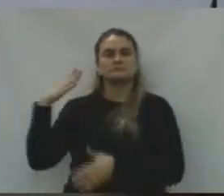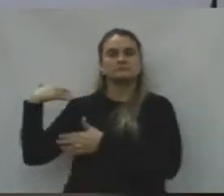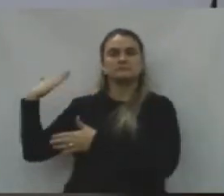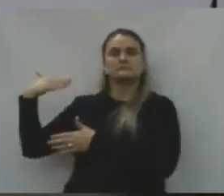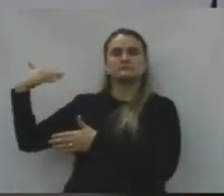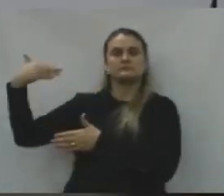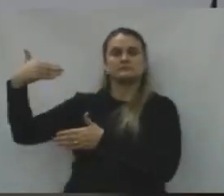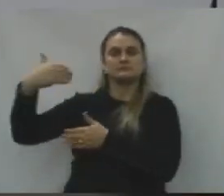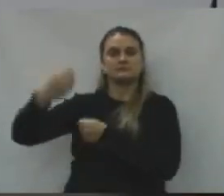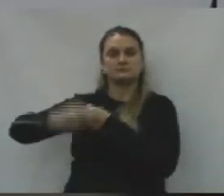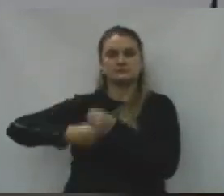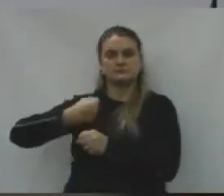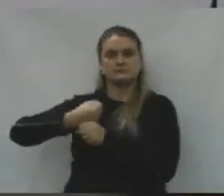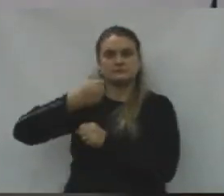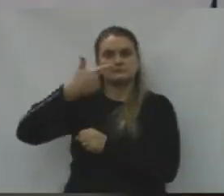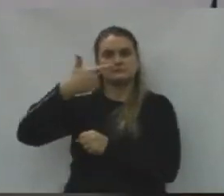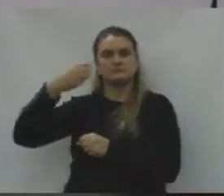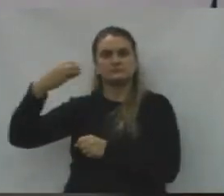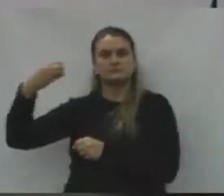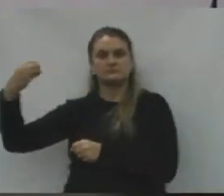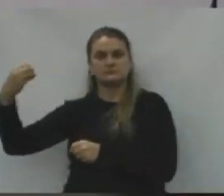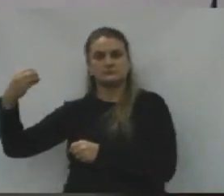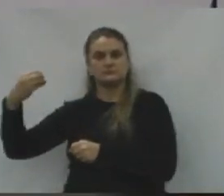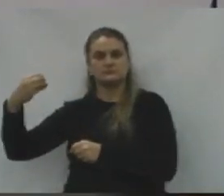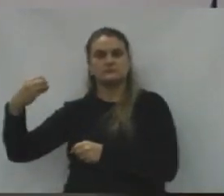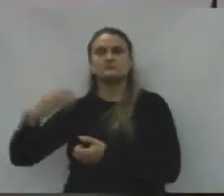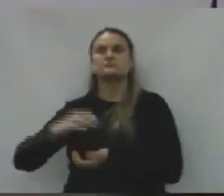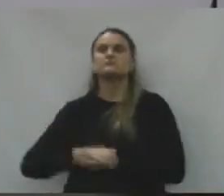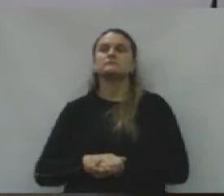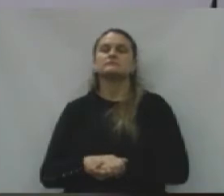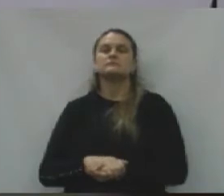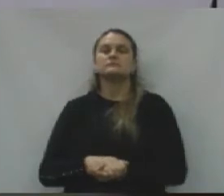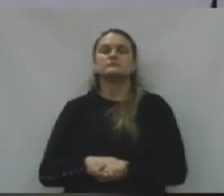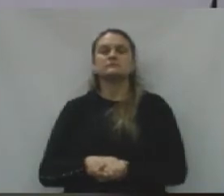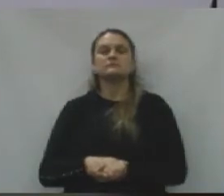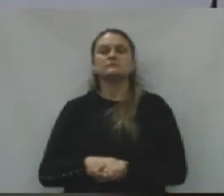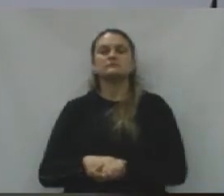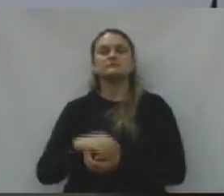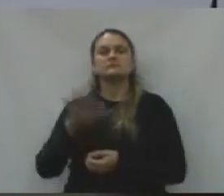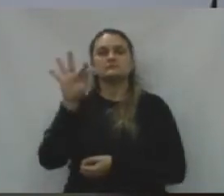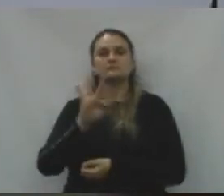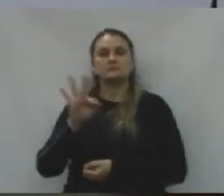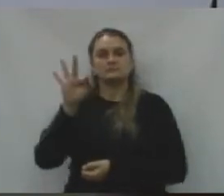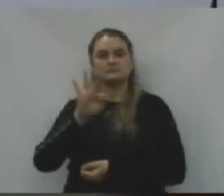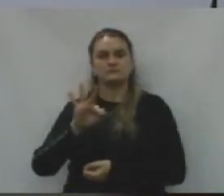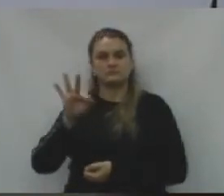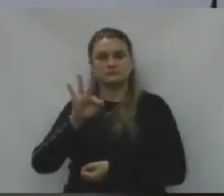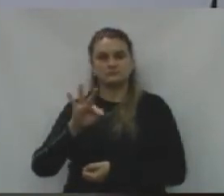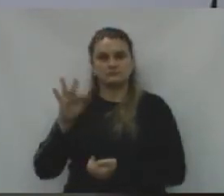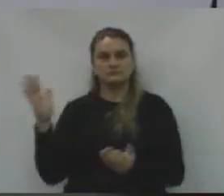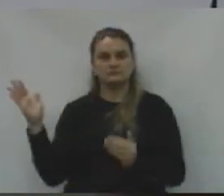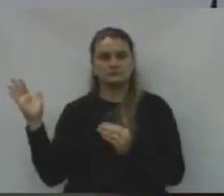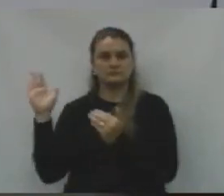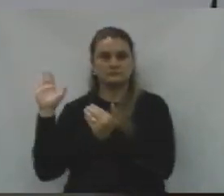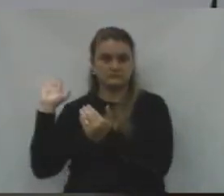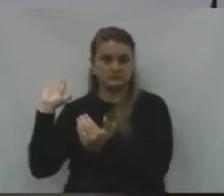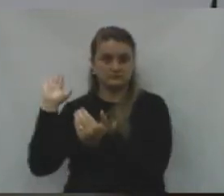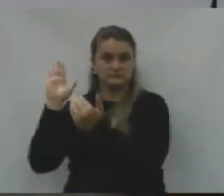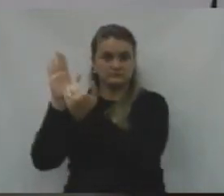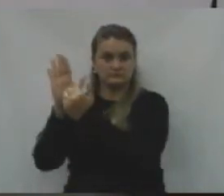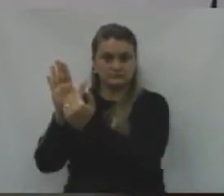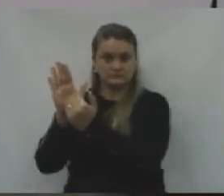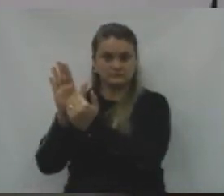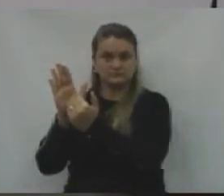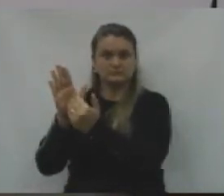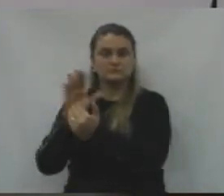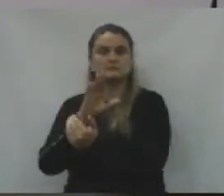ano 2000 os números em relação aos acadêmicos que a Uniuv teve na graduação até hoje. Está